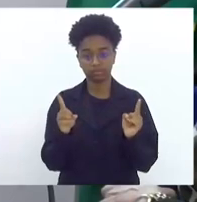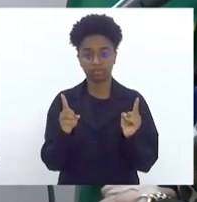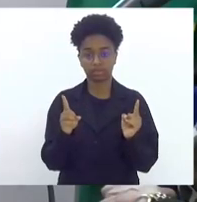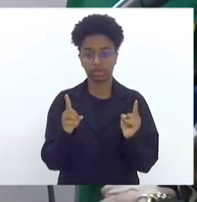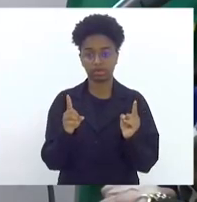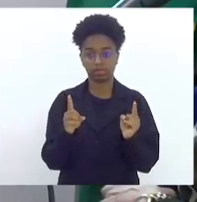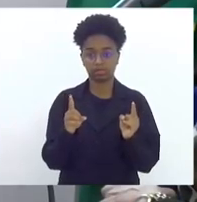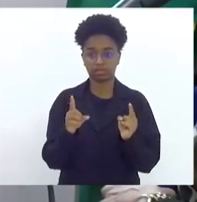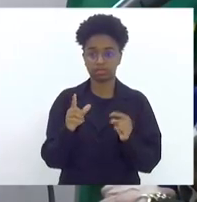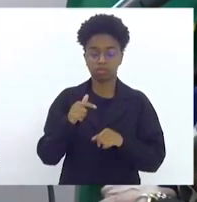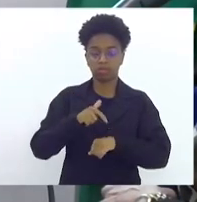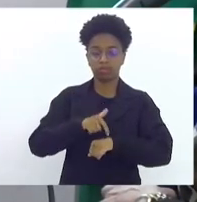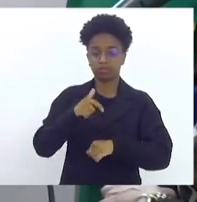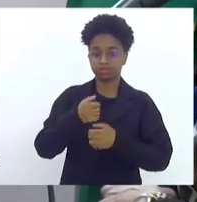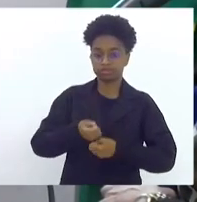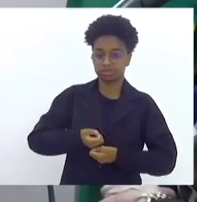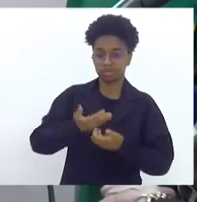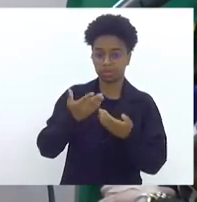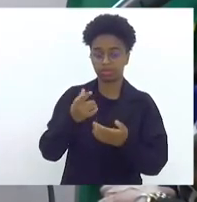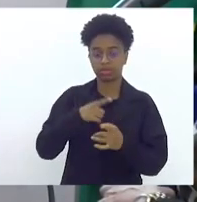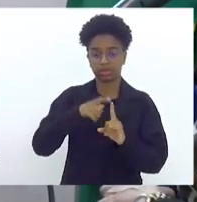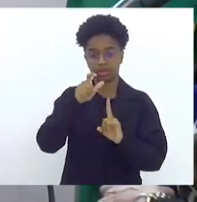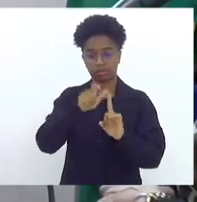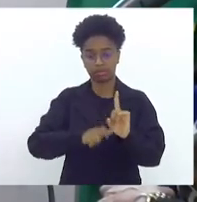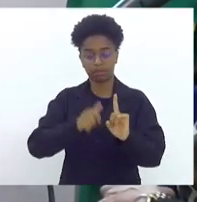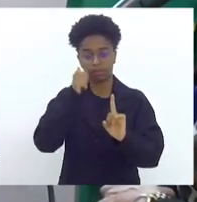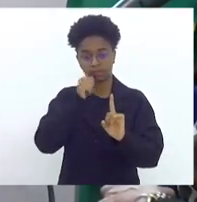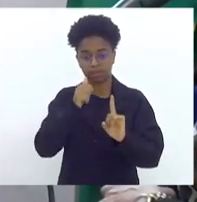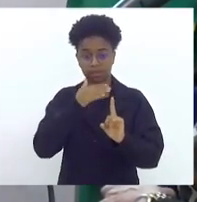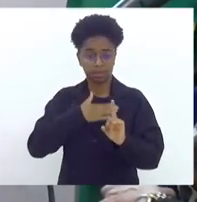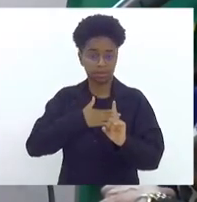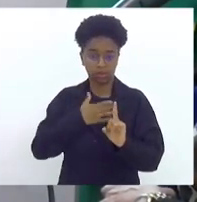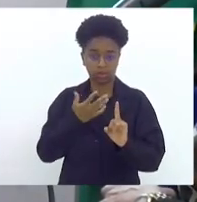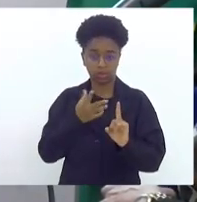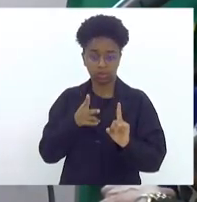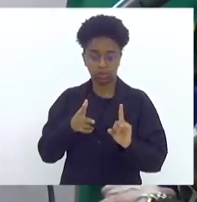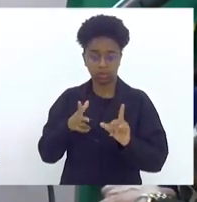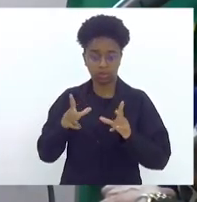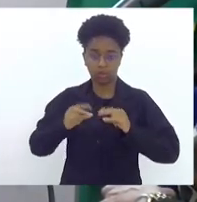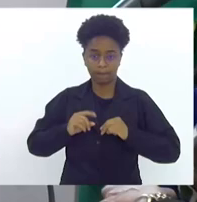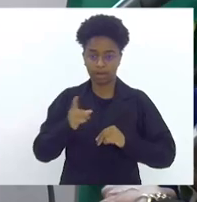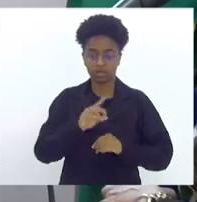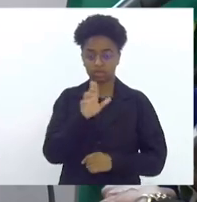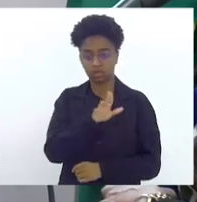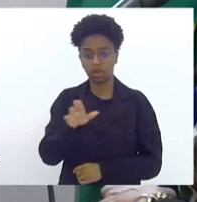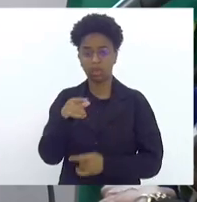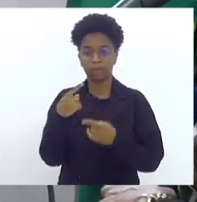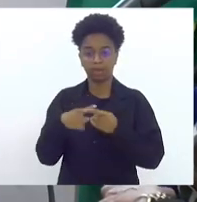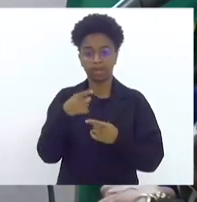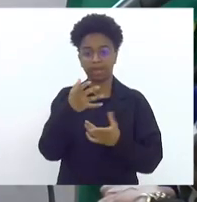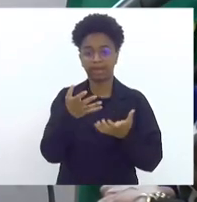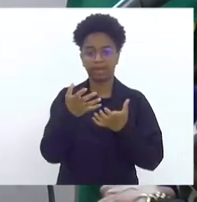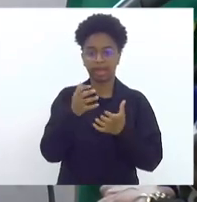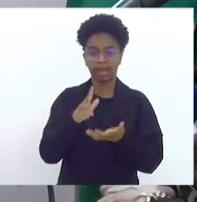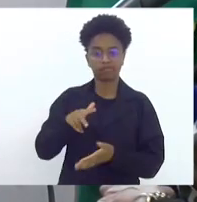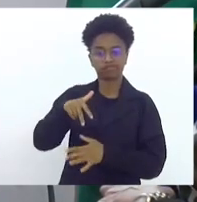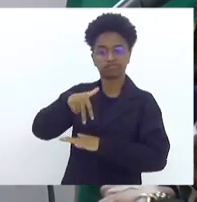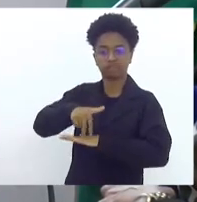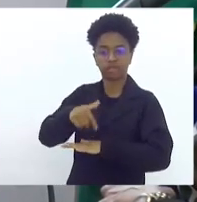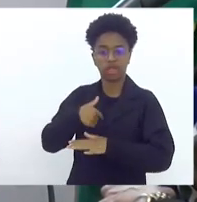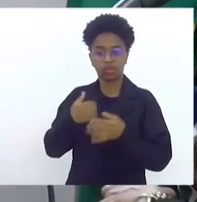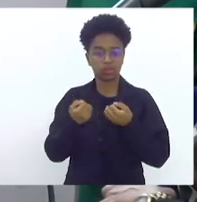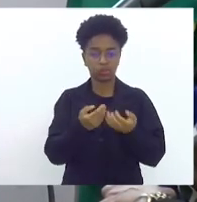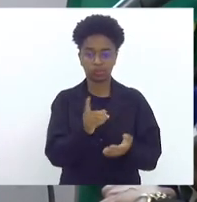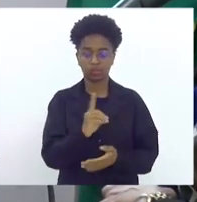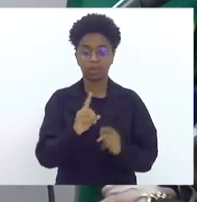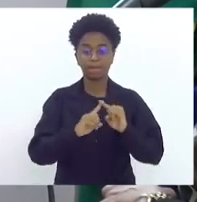Eis que no meio desse depoimento simplesmente tem uma mulher que para mim não merece nenhum nome aqui porque ela quer palco que eu não vou dar